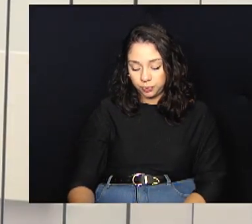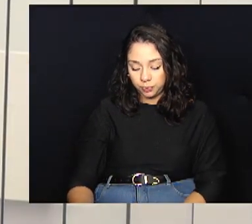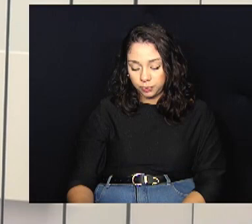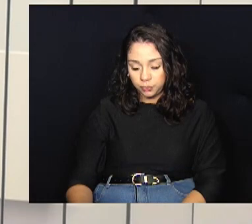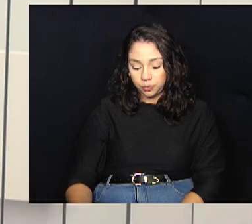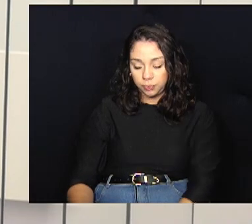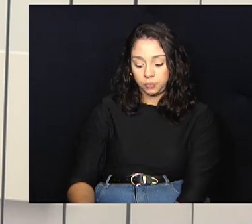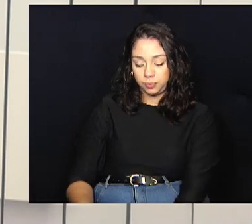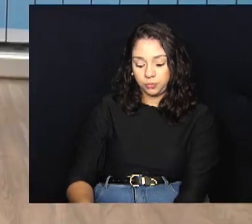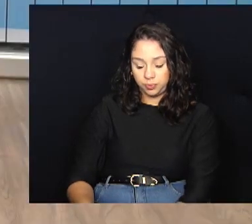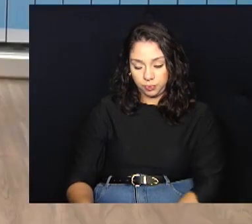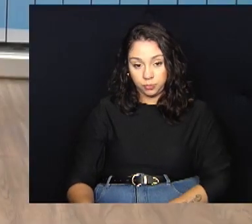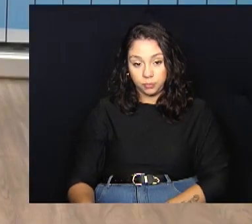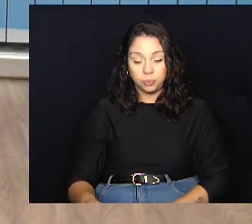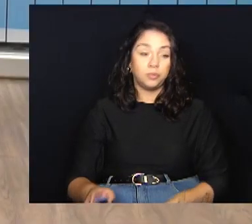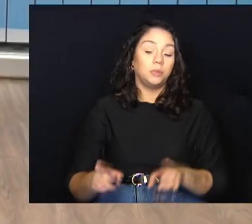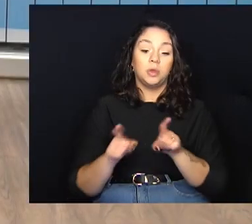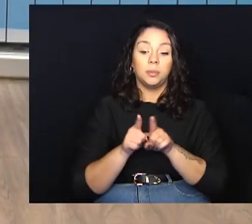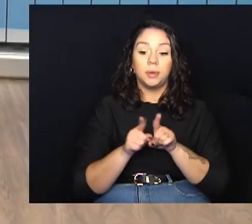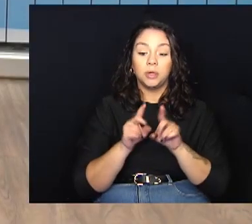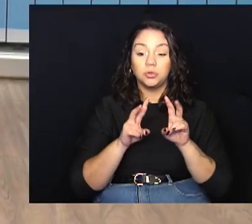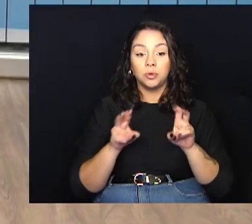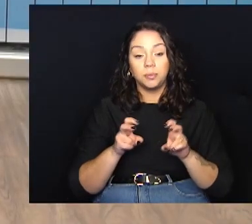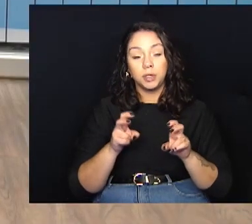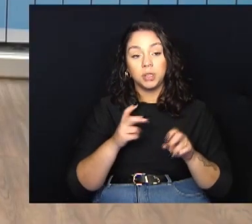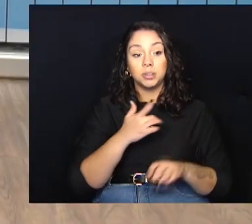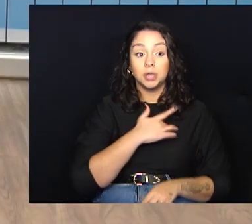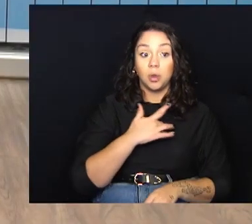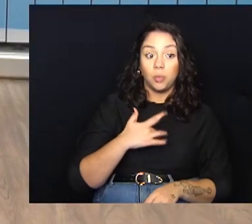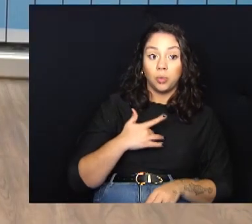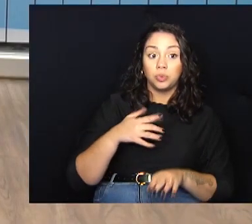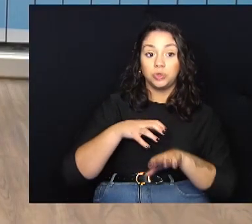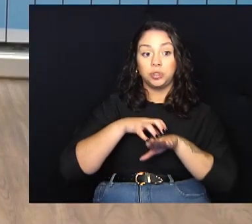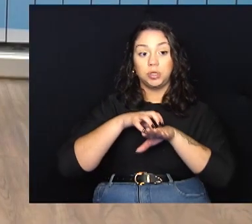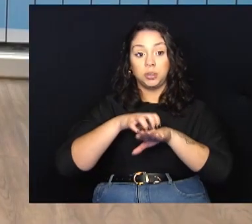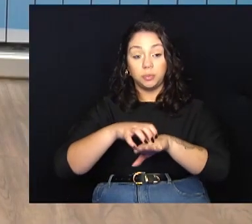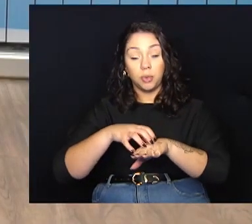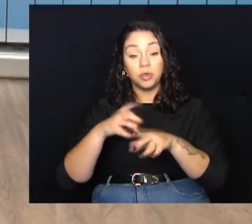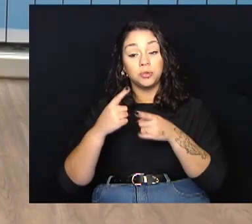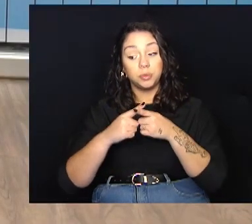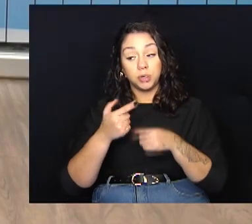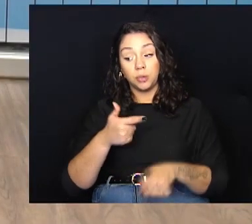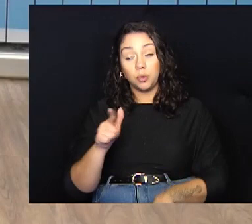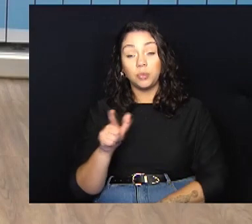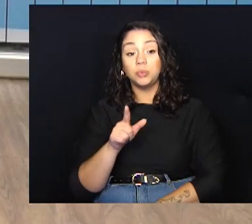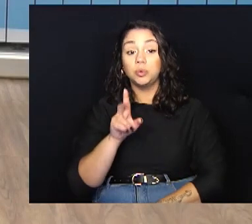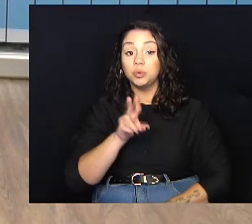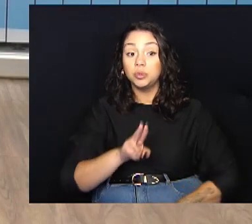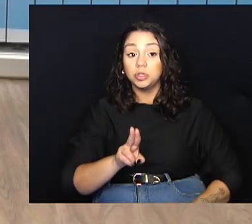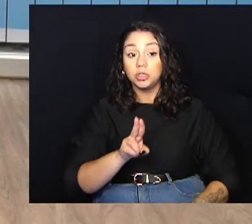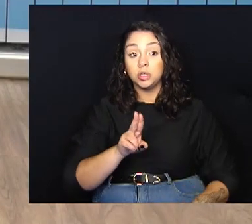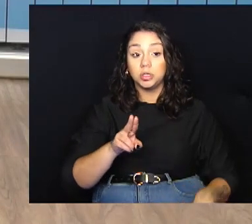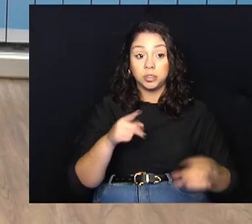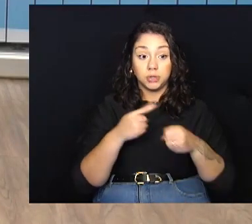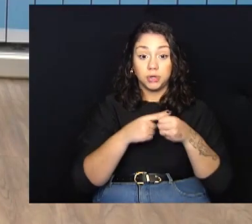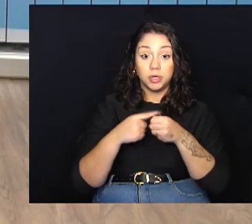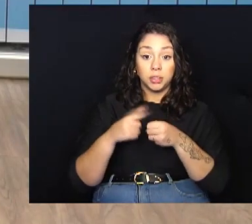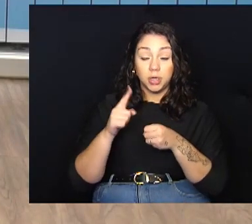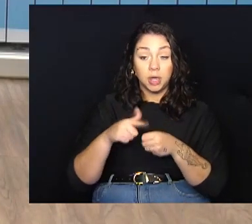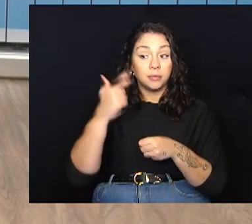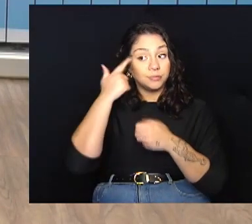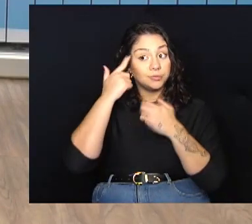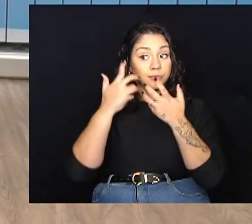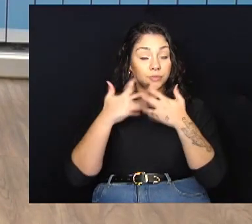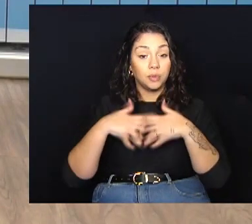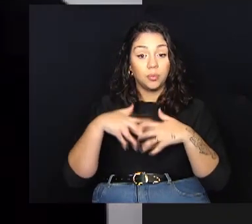utilizam também a cidade de Campinas Transporte como o senhor disse né então tem que pensar como uma região metropolitana mesmo né